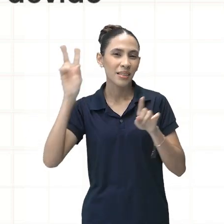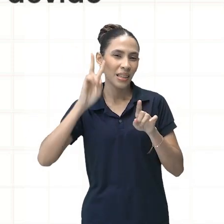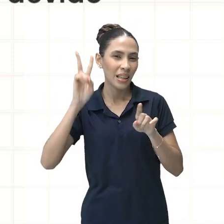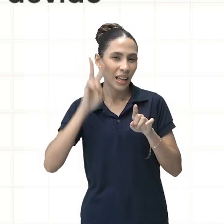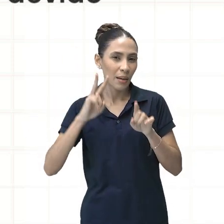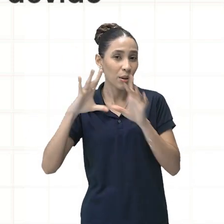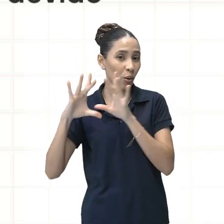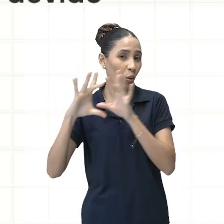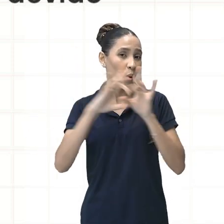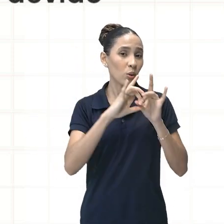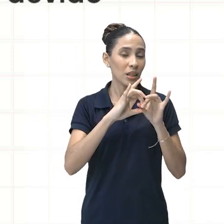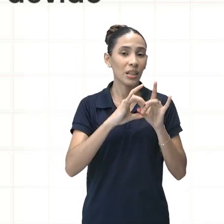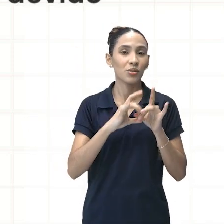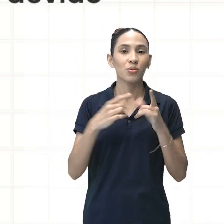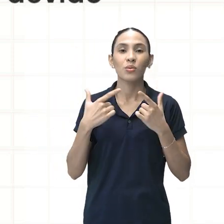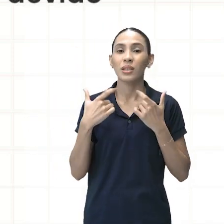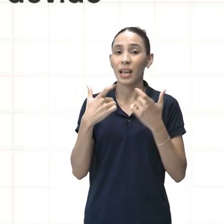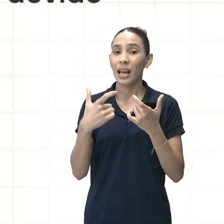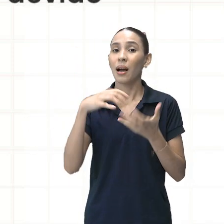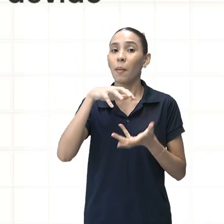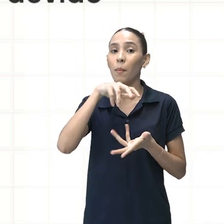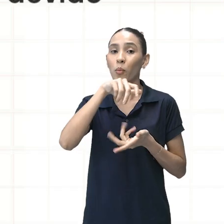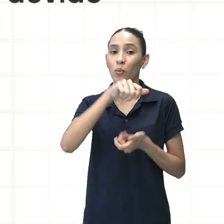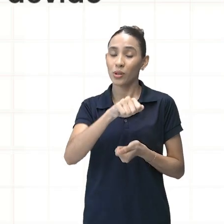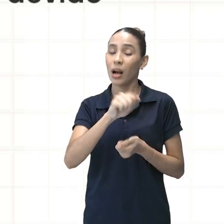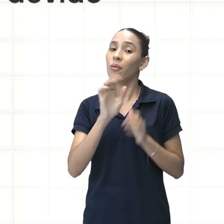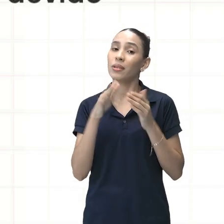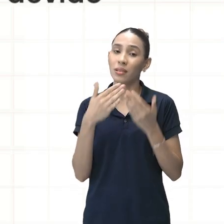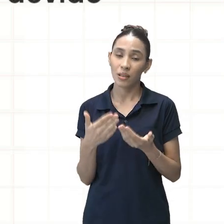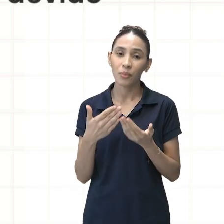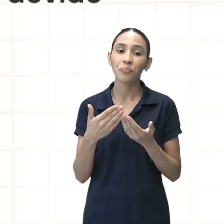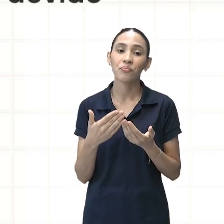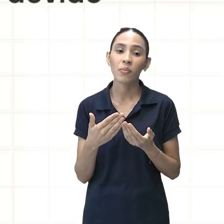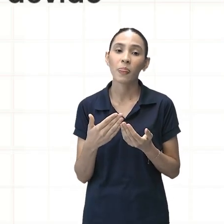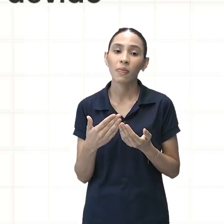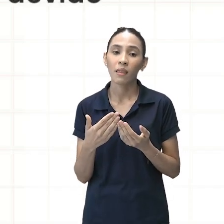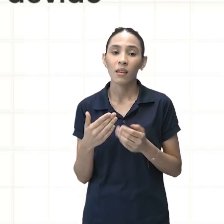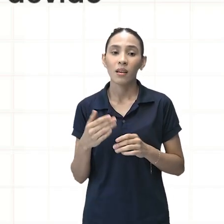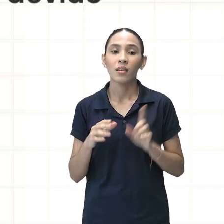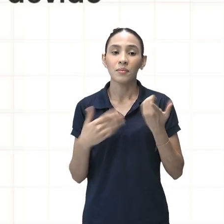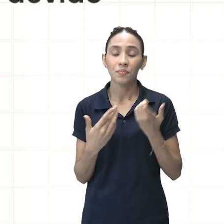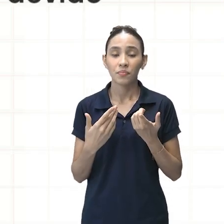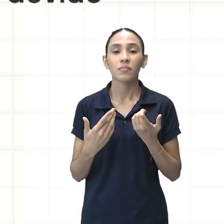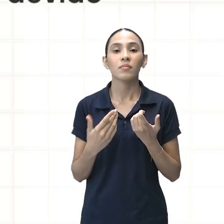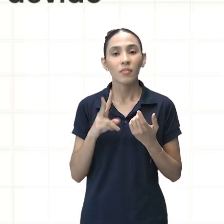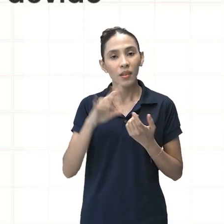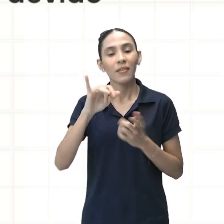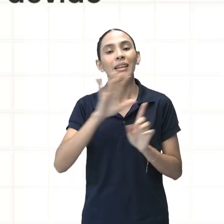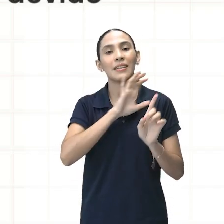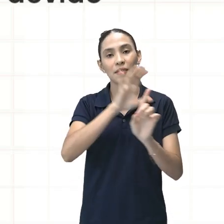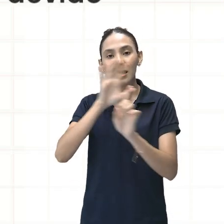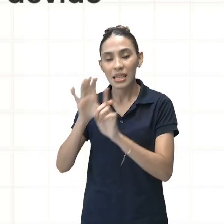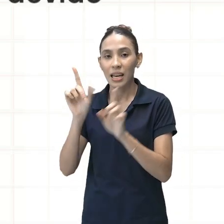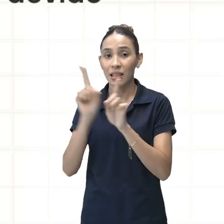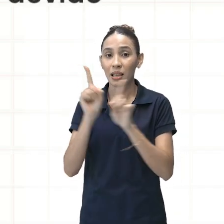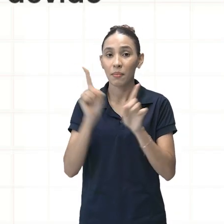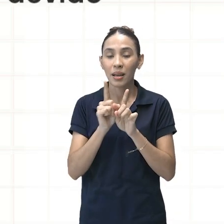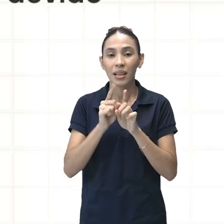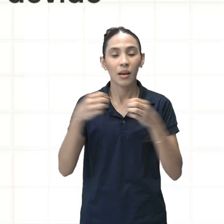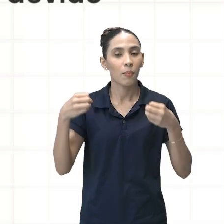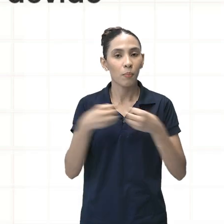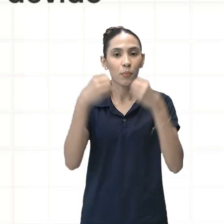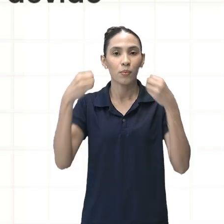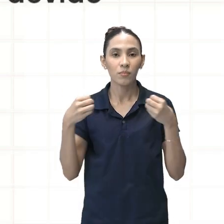estamos em contexto de uma guerra mundial. Então, essa questão marroquina vai influenciar para a